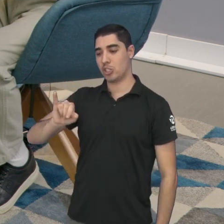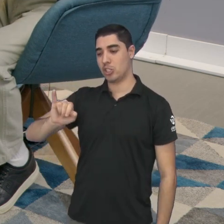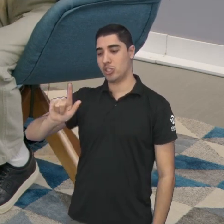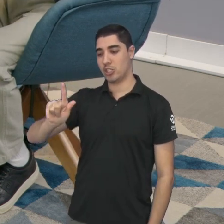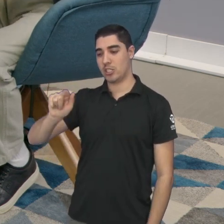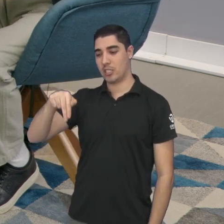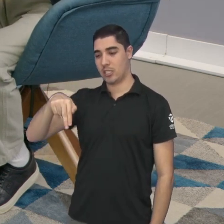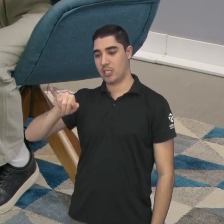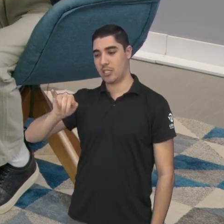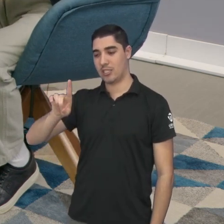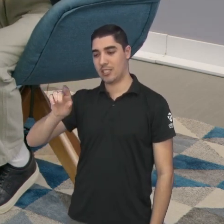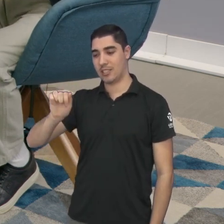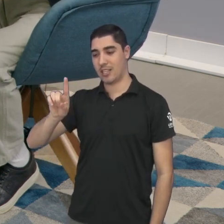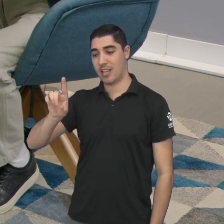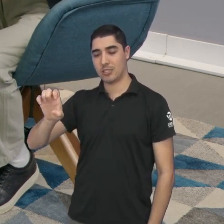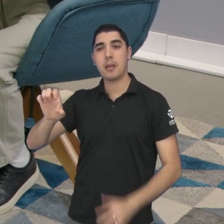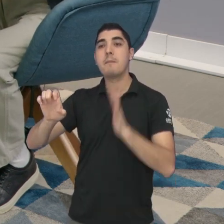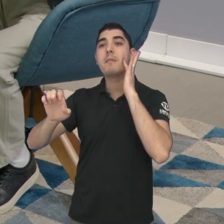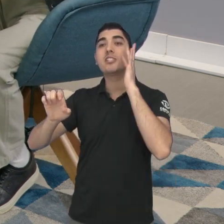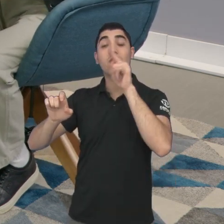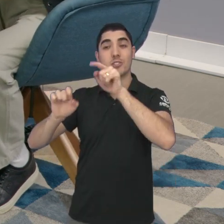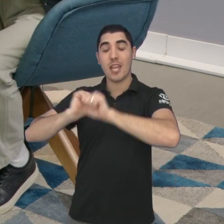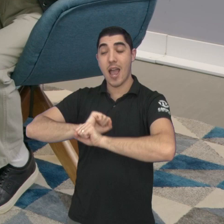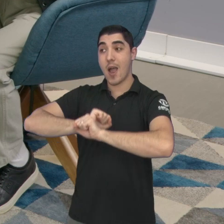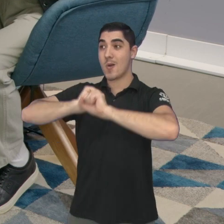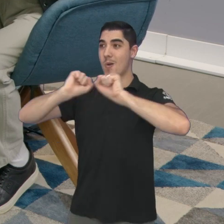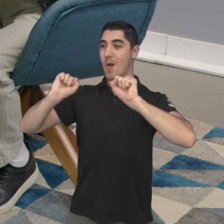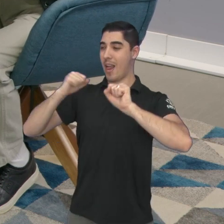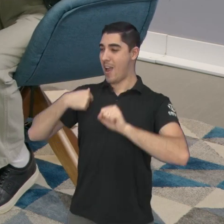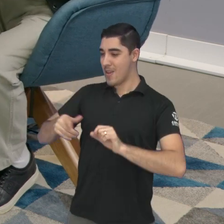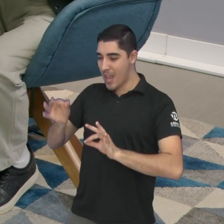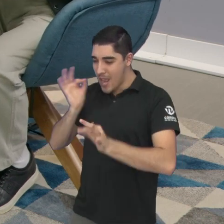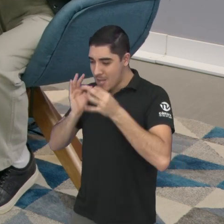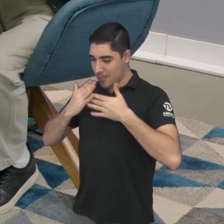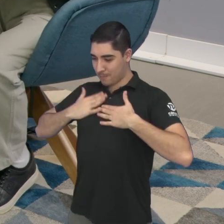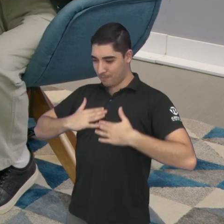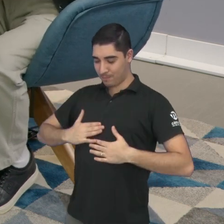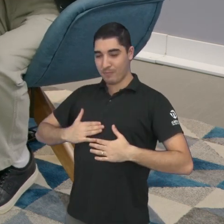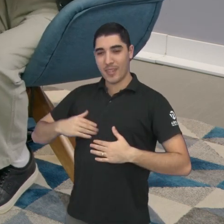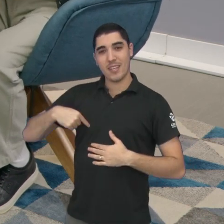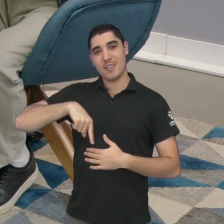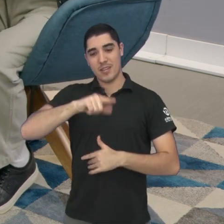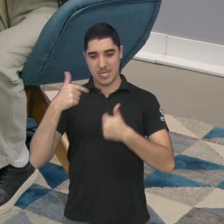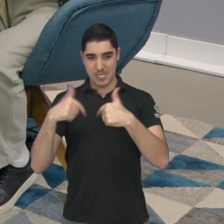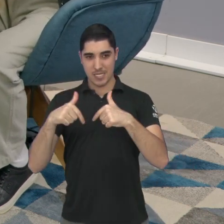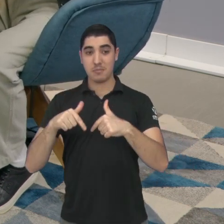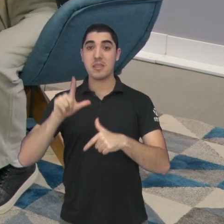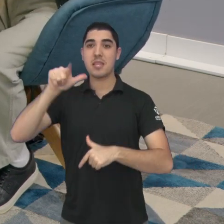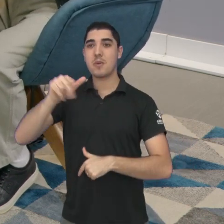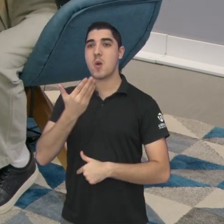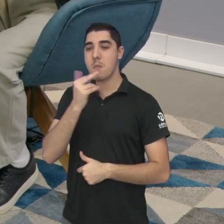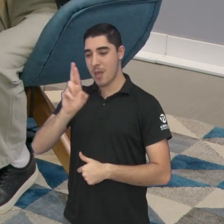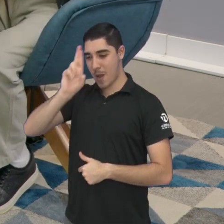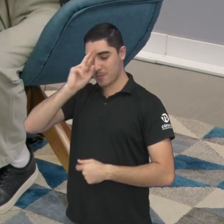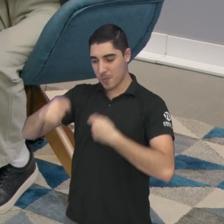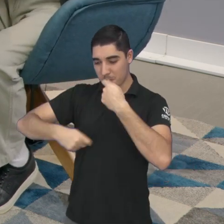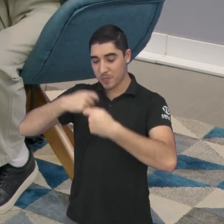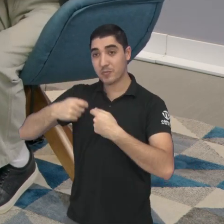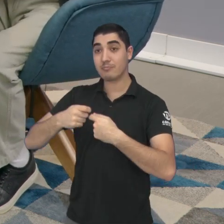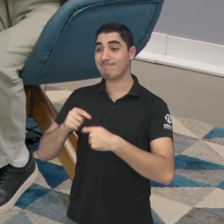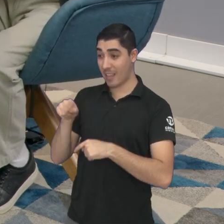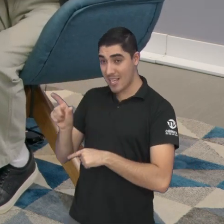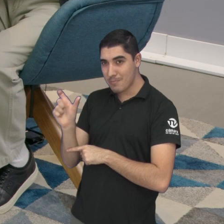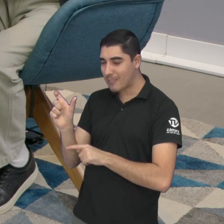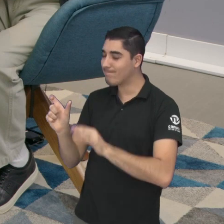Acordar de manhã cedo, ter um café, ir trabalhar, voltar a ter um Trabalho, almoço, estudo. ter 3 refeições por Exatamente. dia. Isso, tu falou a palavra certinha. Dignidade,